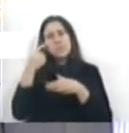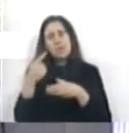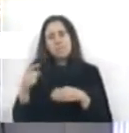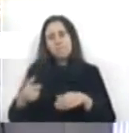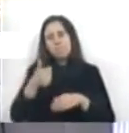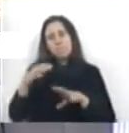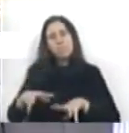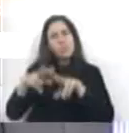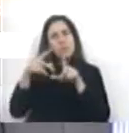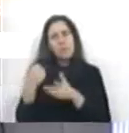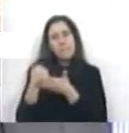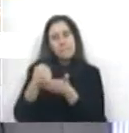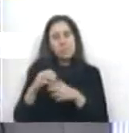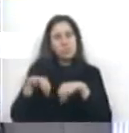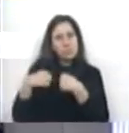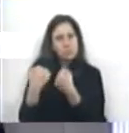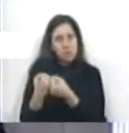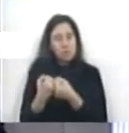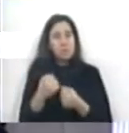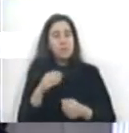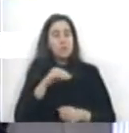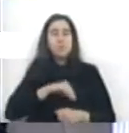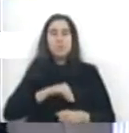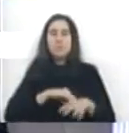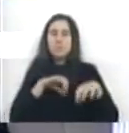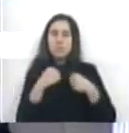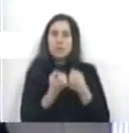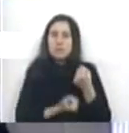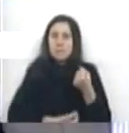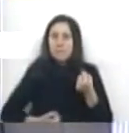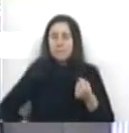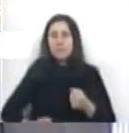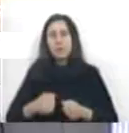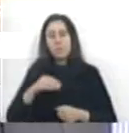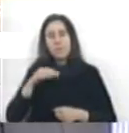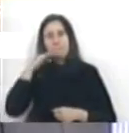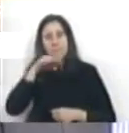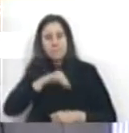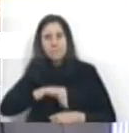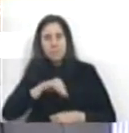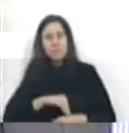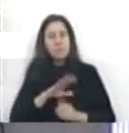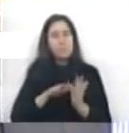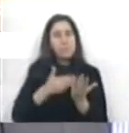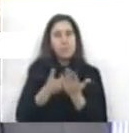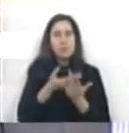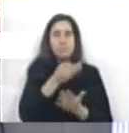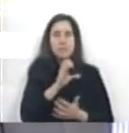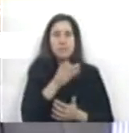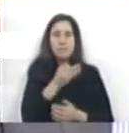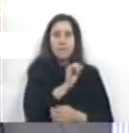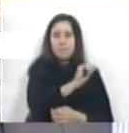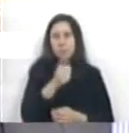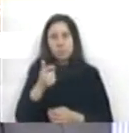nos apoios sociais, subsídio social de desemprego, abono de família, propostas do PCP, do Bloco de Esquerda,